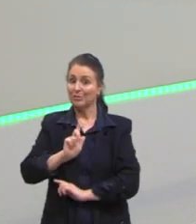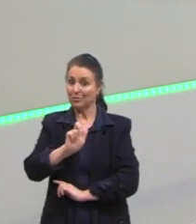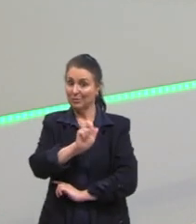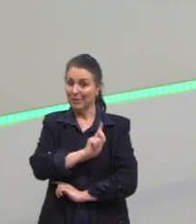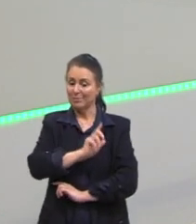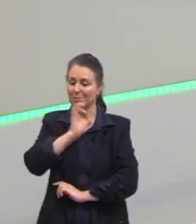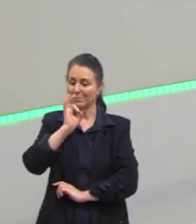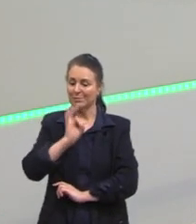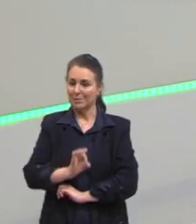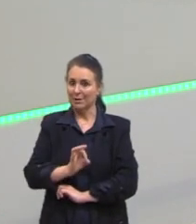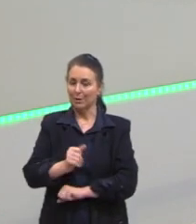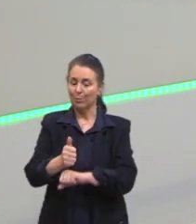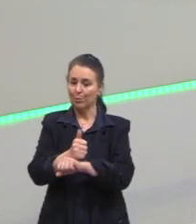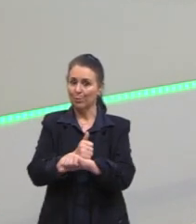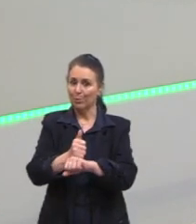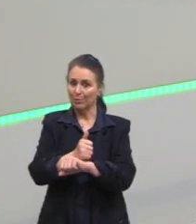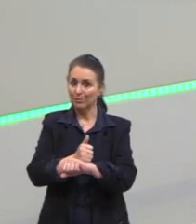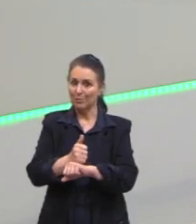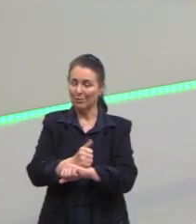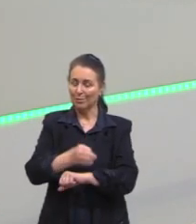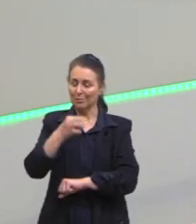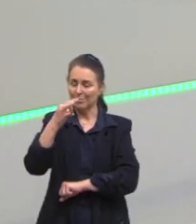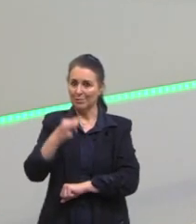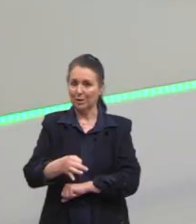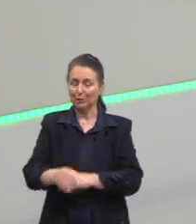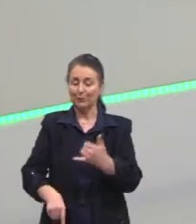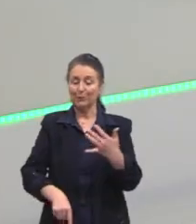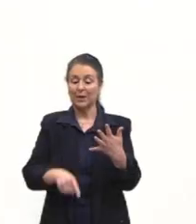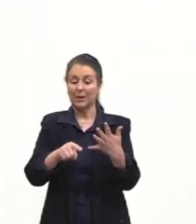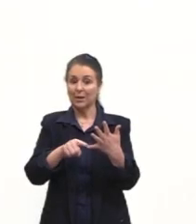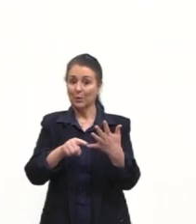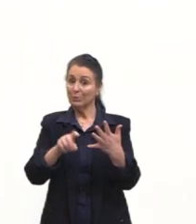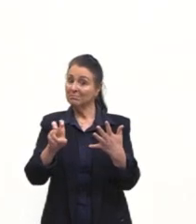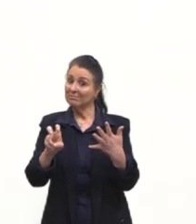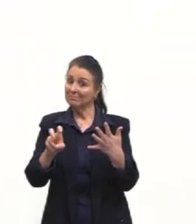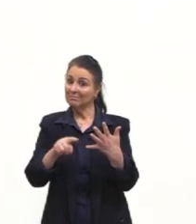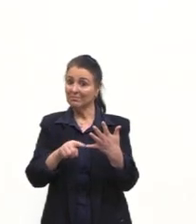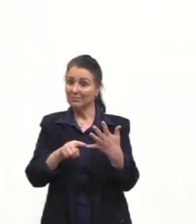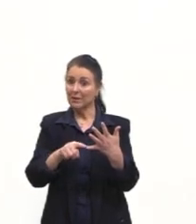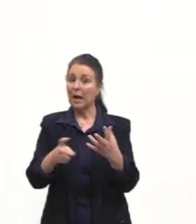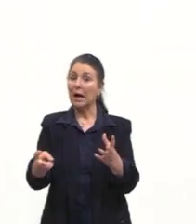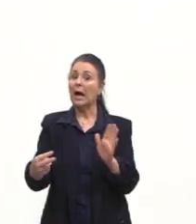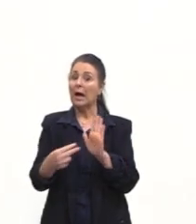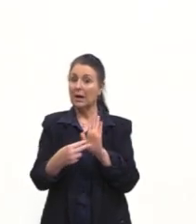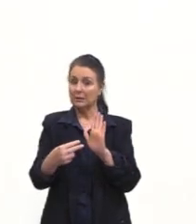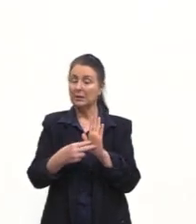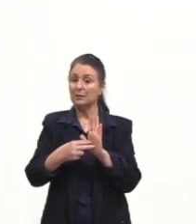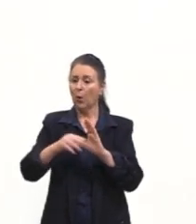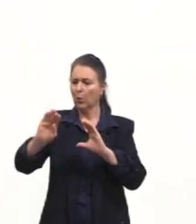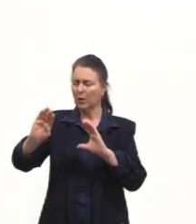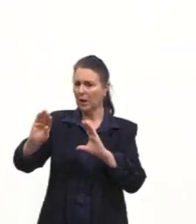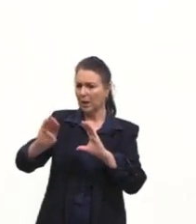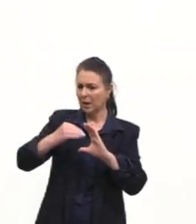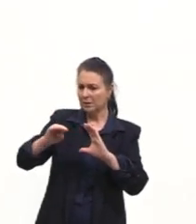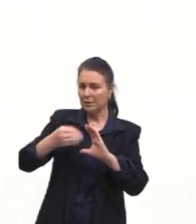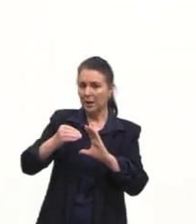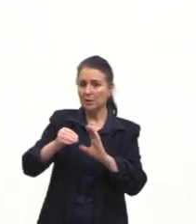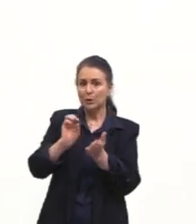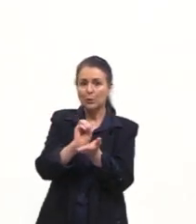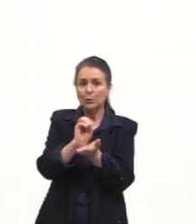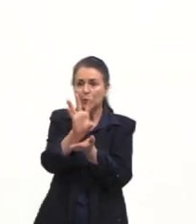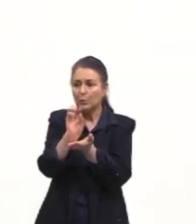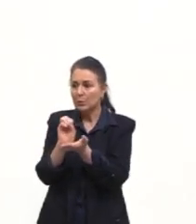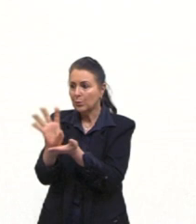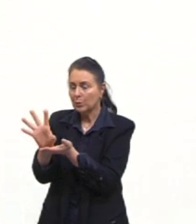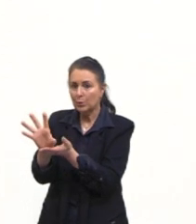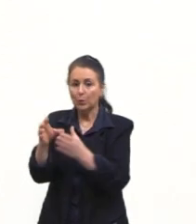por profissionais. E por fim, tenha atenção redobrada nas mensagens que são aí compartilhadas em